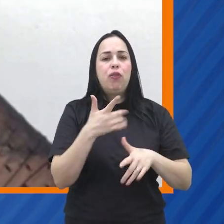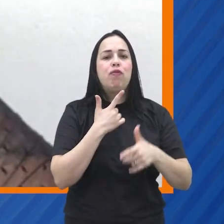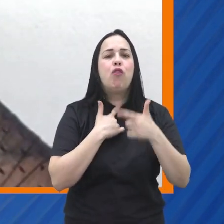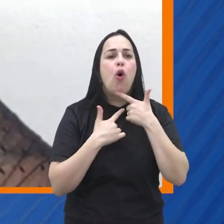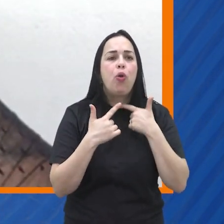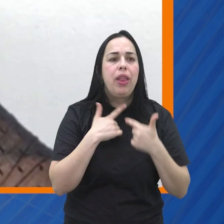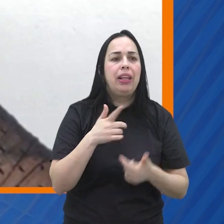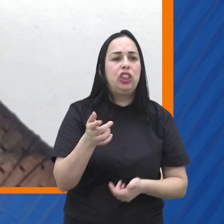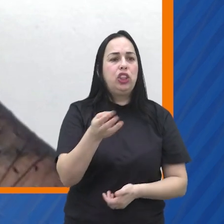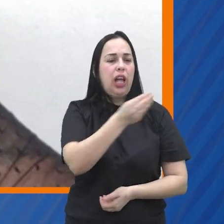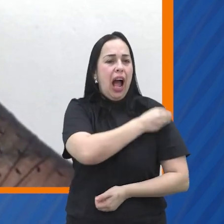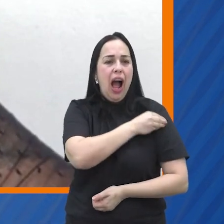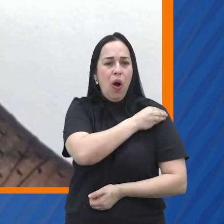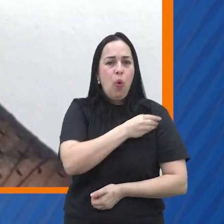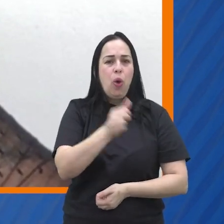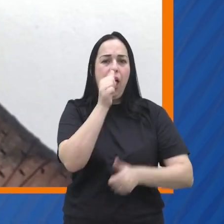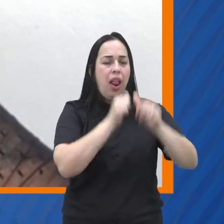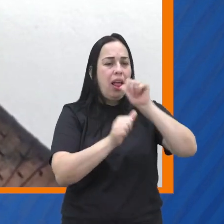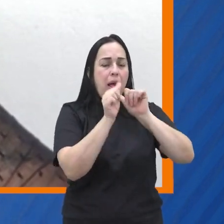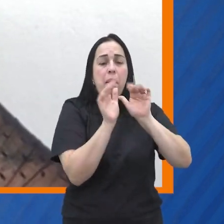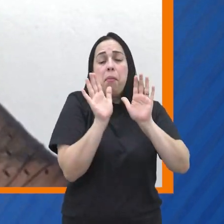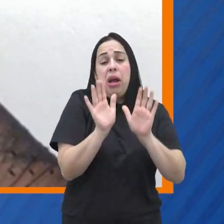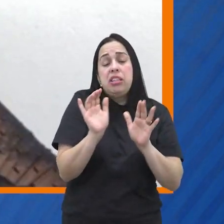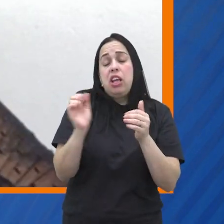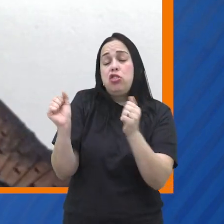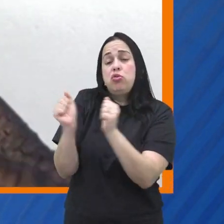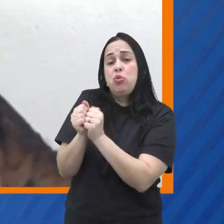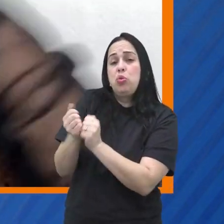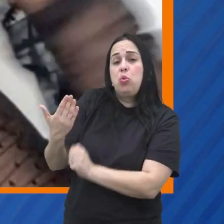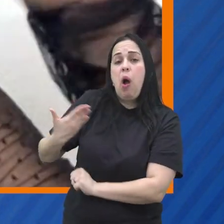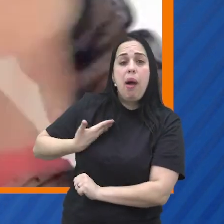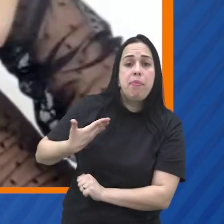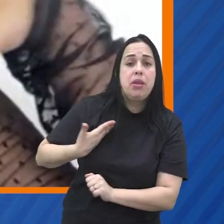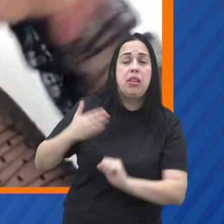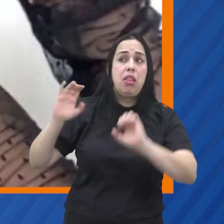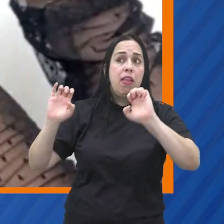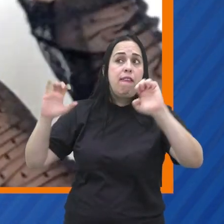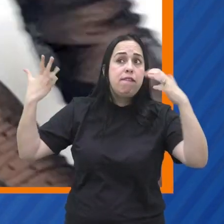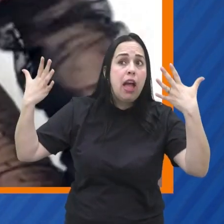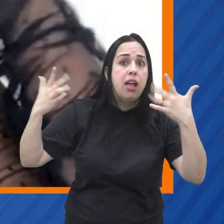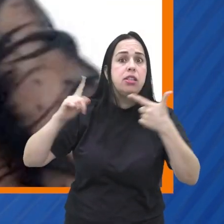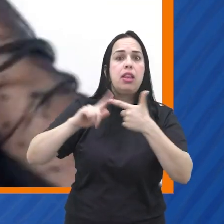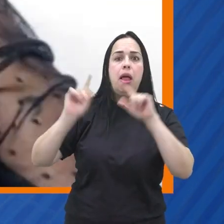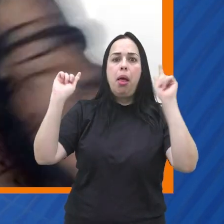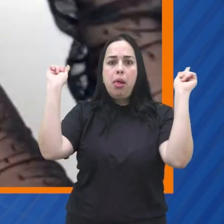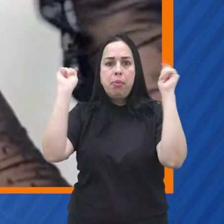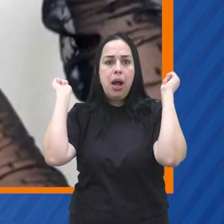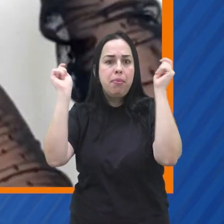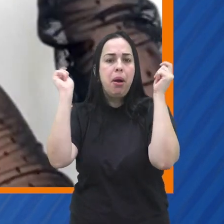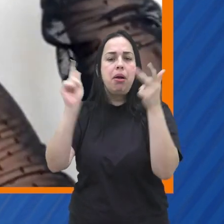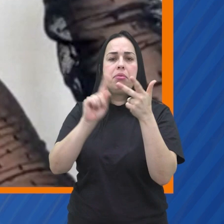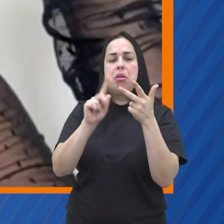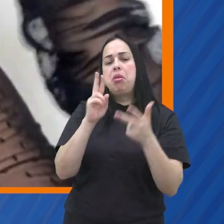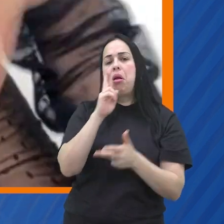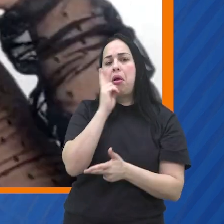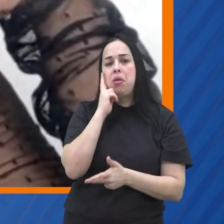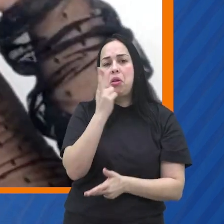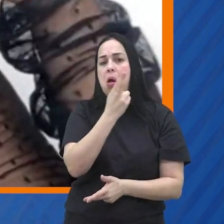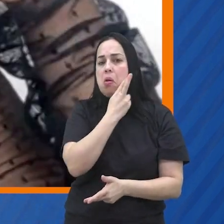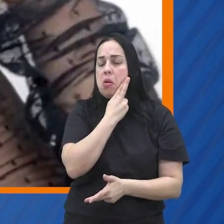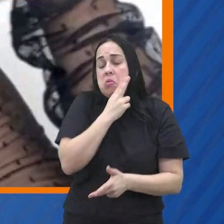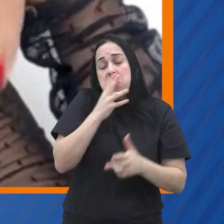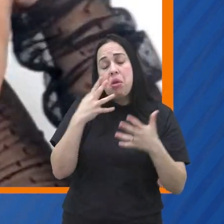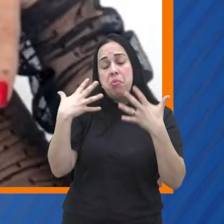não sentisse vontade de consumir álcool, como eu estava nesse fluxo, assim, de bares e festas